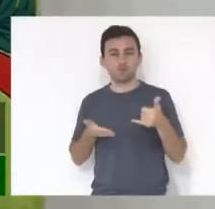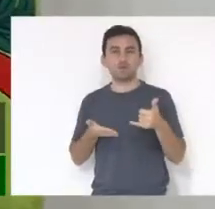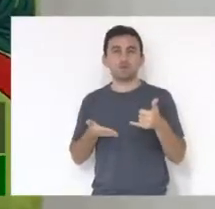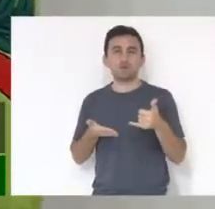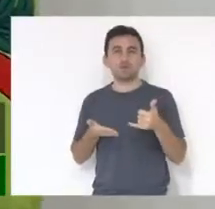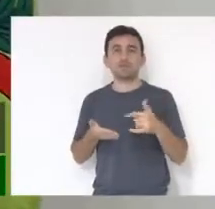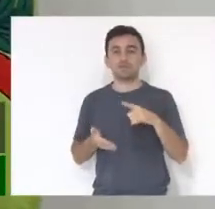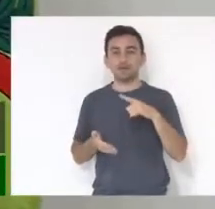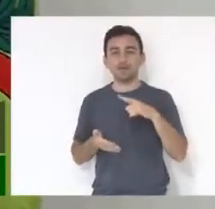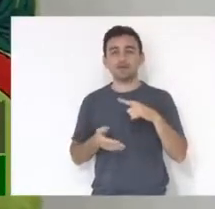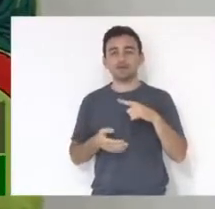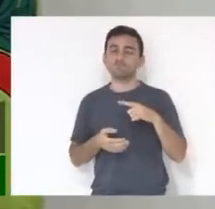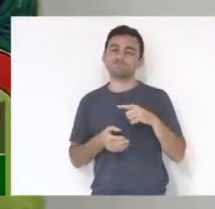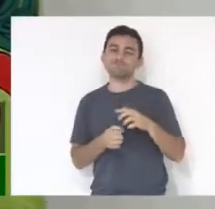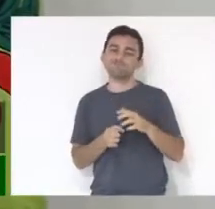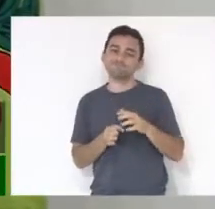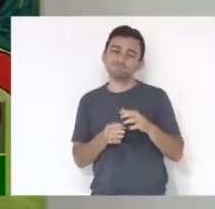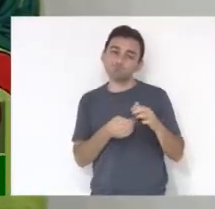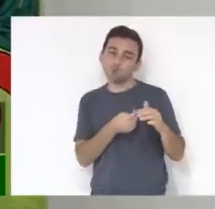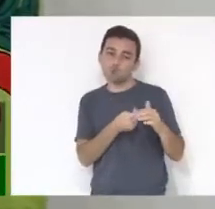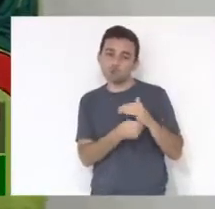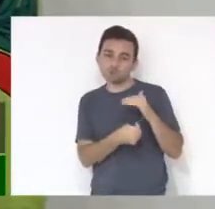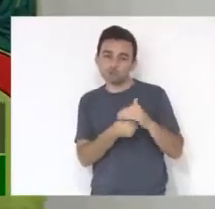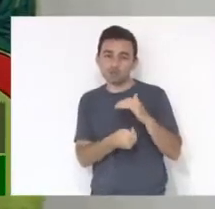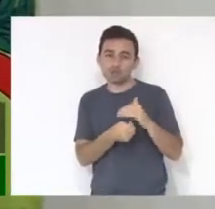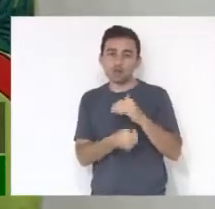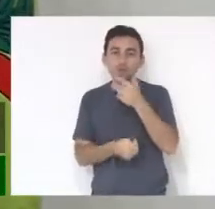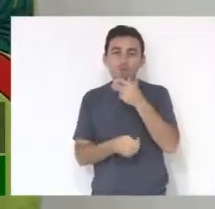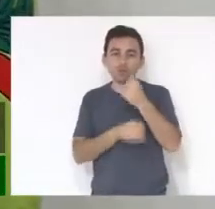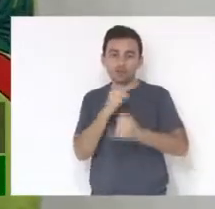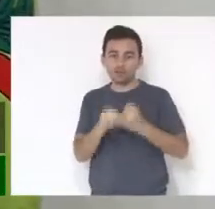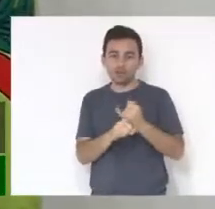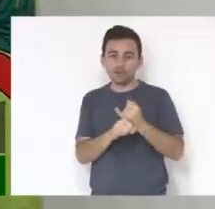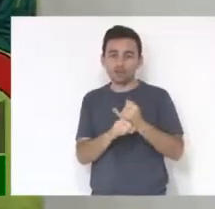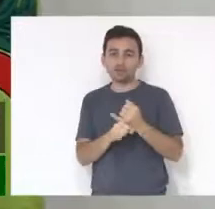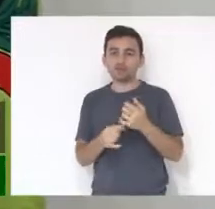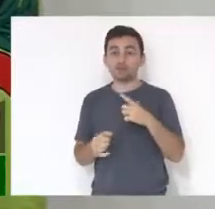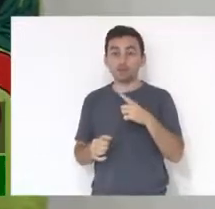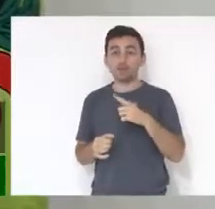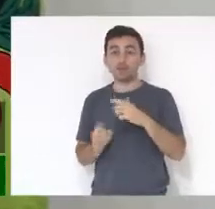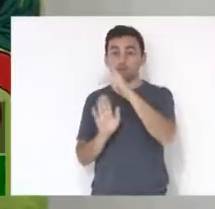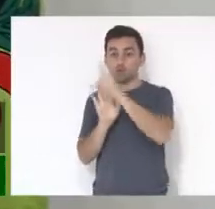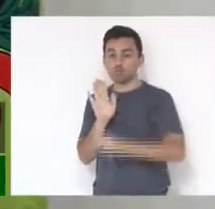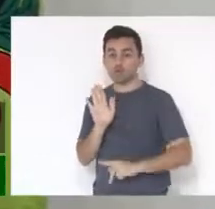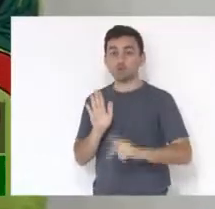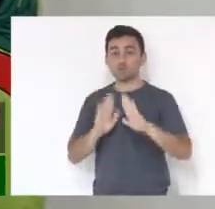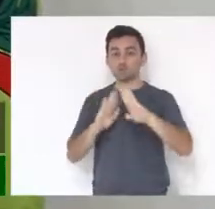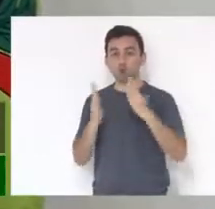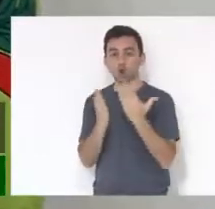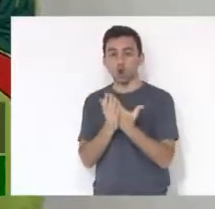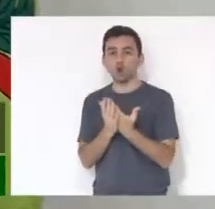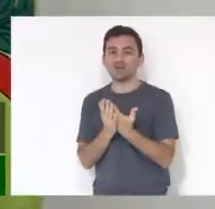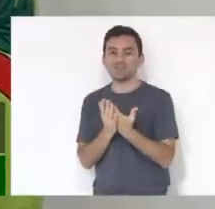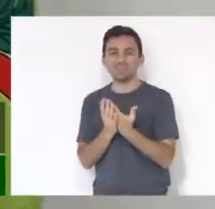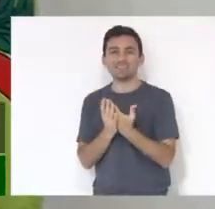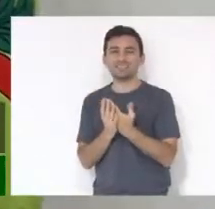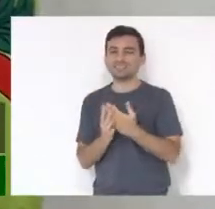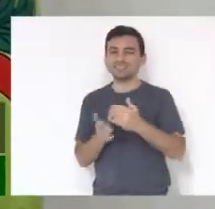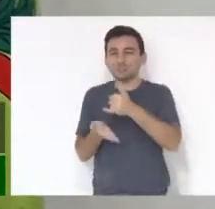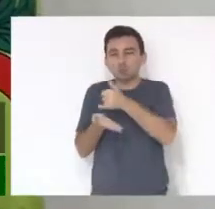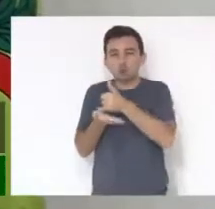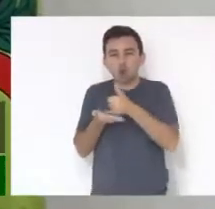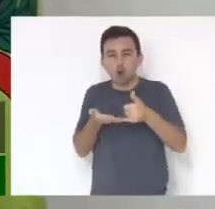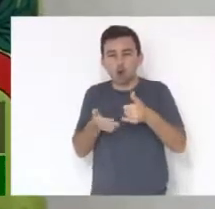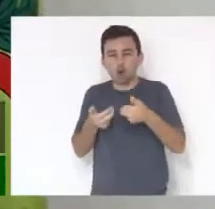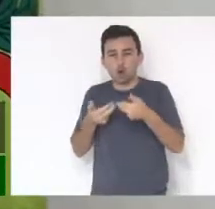internauta, eu trago para casa um projeto que eu vou apelidar de Escola Sem Drogas. Esse projeto de lei já foi protocolado